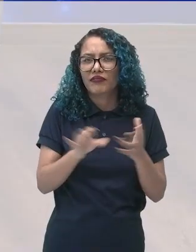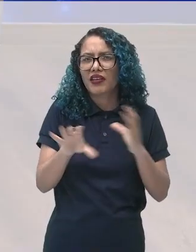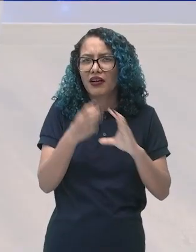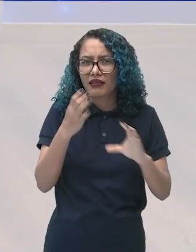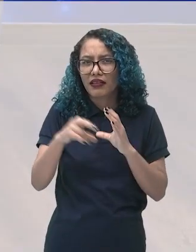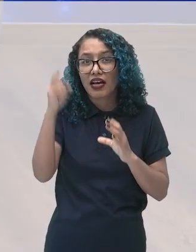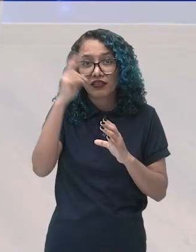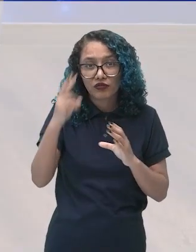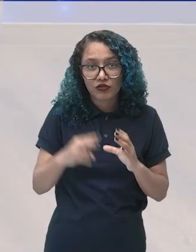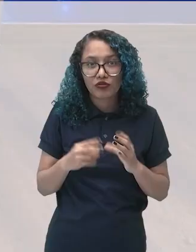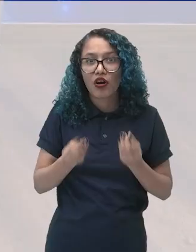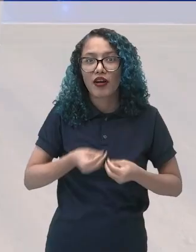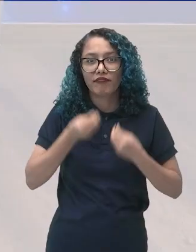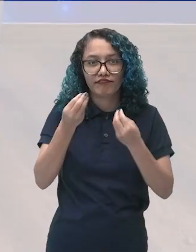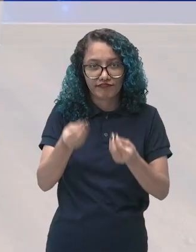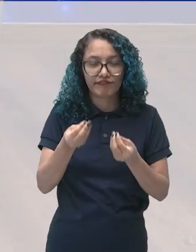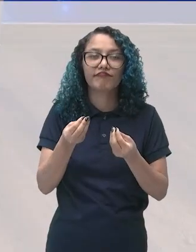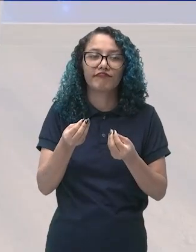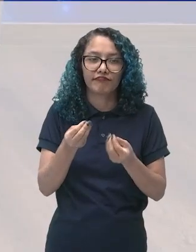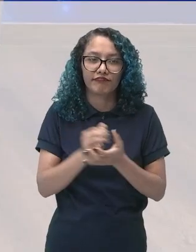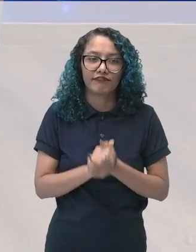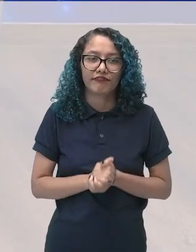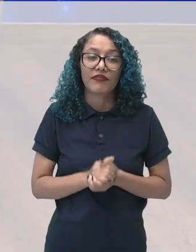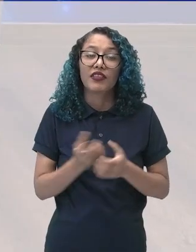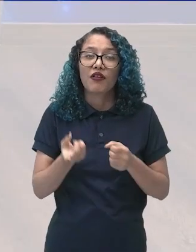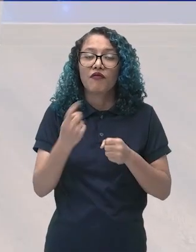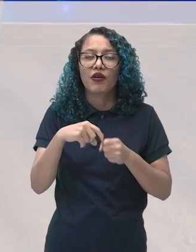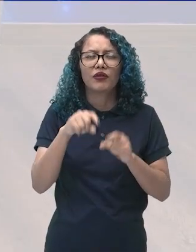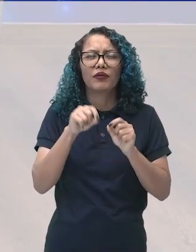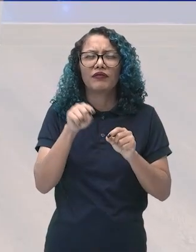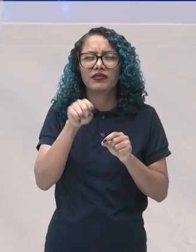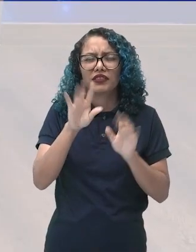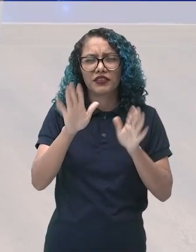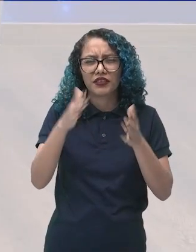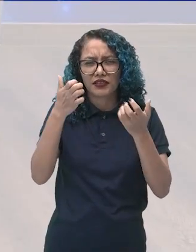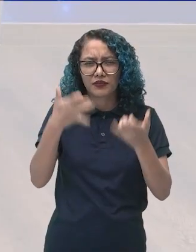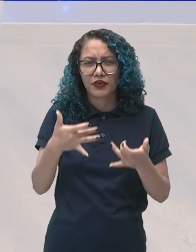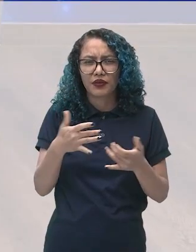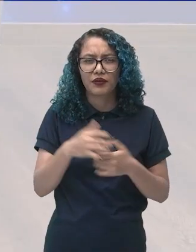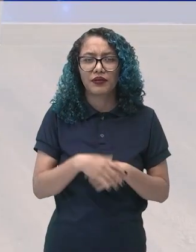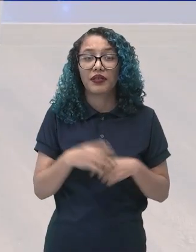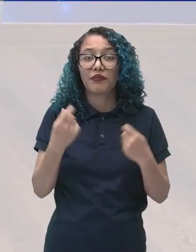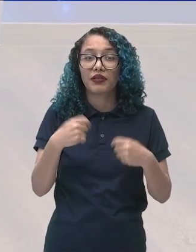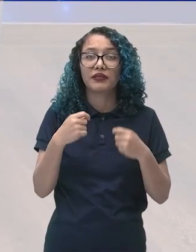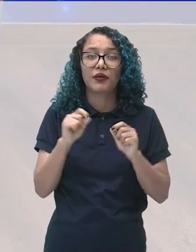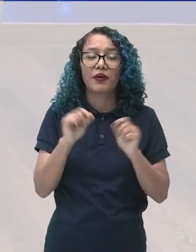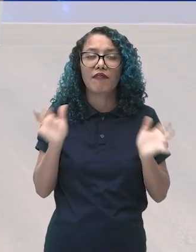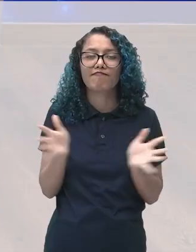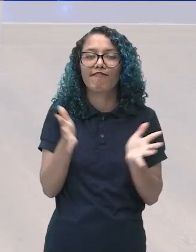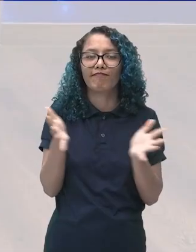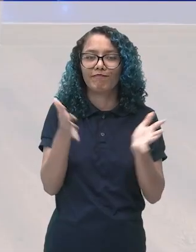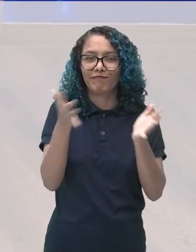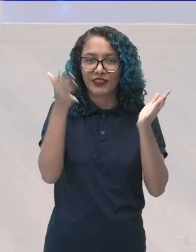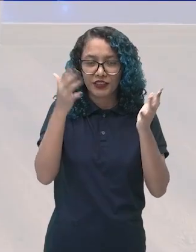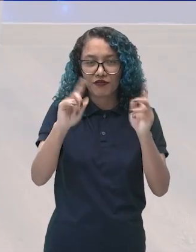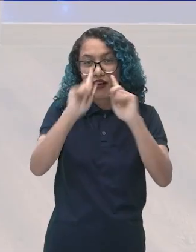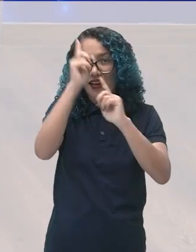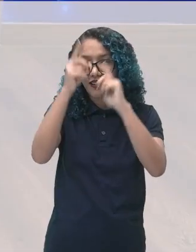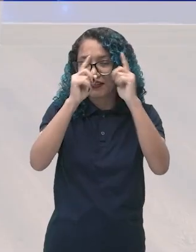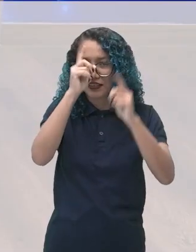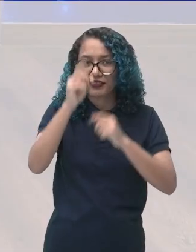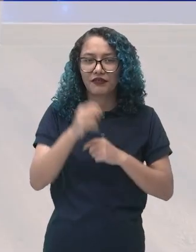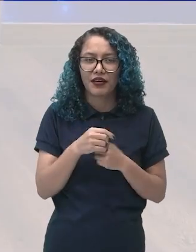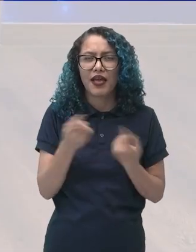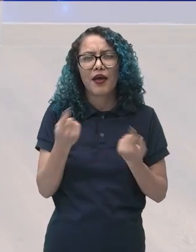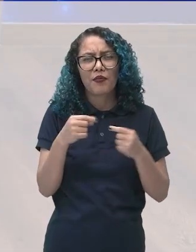E aí voltamos naquilo que você falou, né? Em que você precisa alimentar a sua criatividade. É por